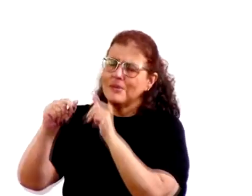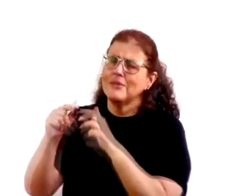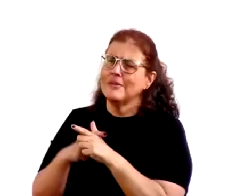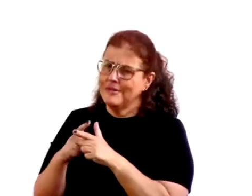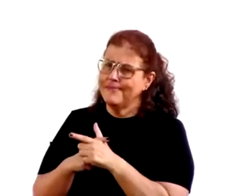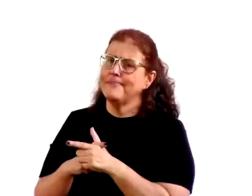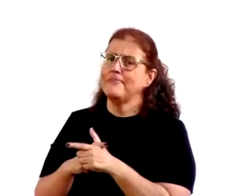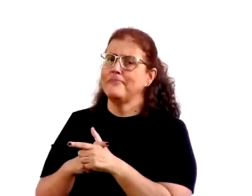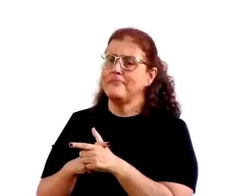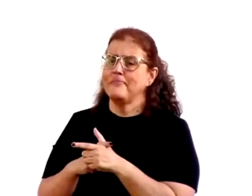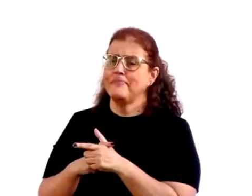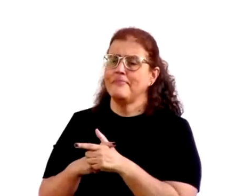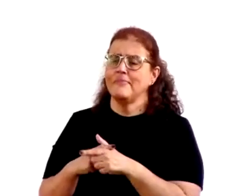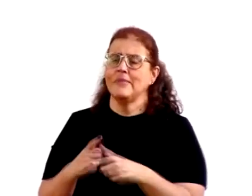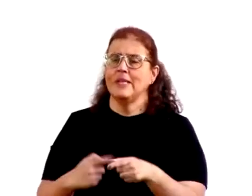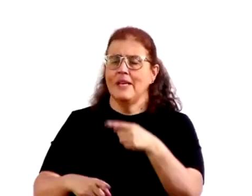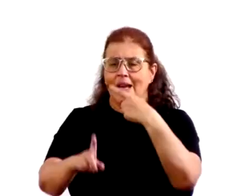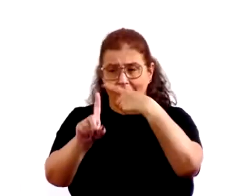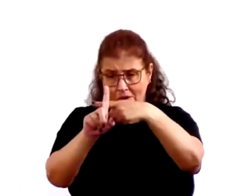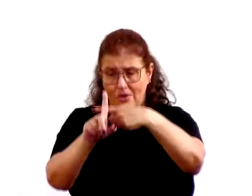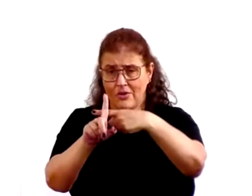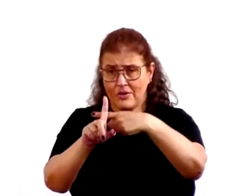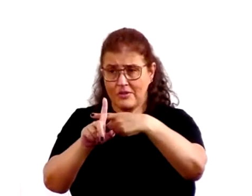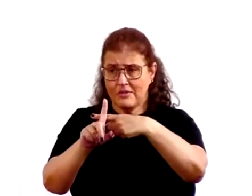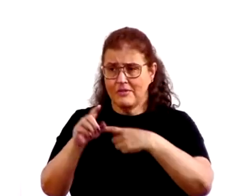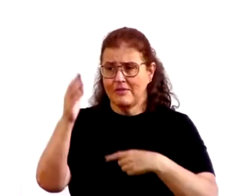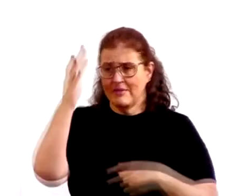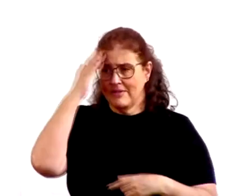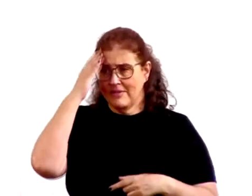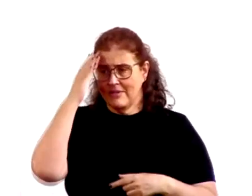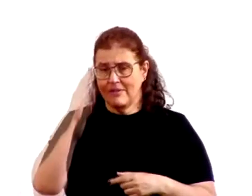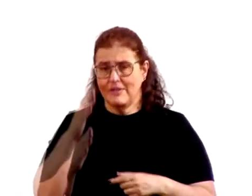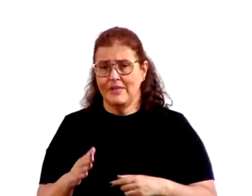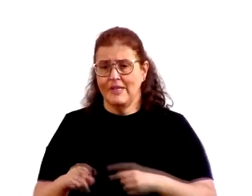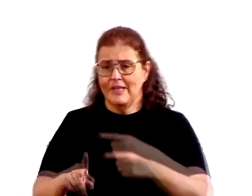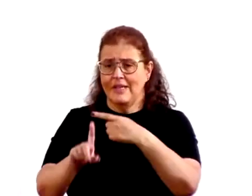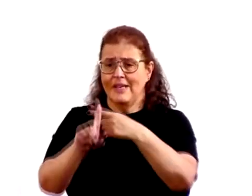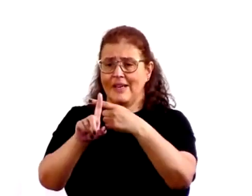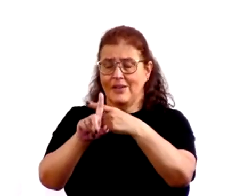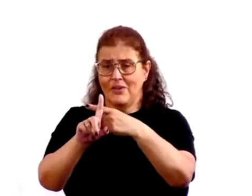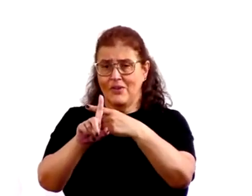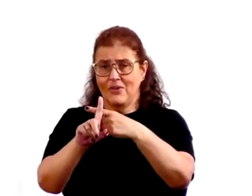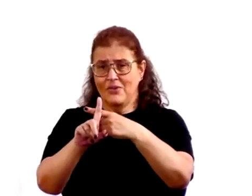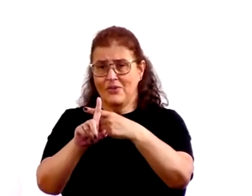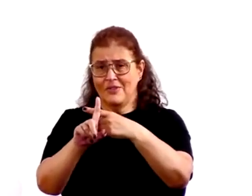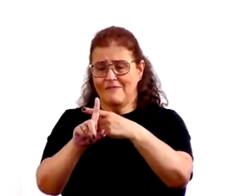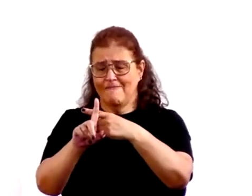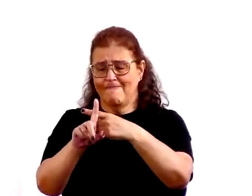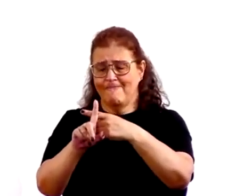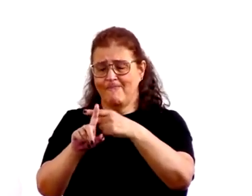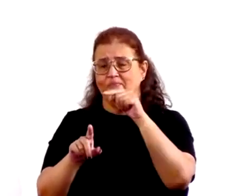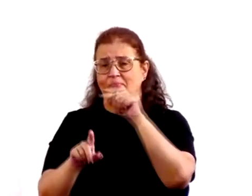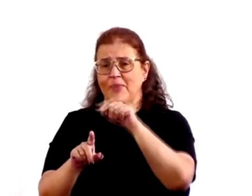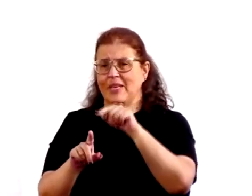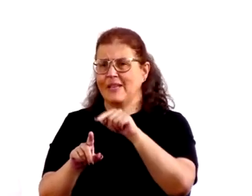Aquela cruz foi o prenúncio de coroa. Ele não voltará numa cruz, mas voltará com a